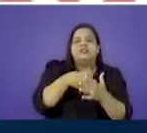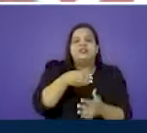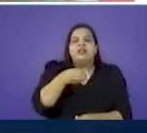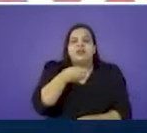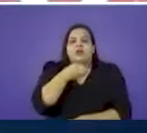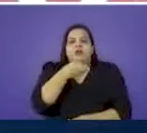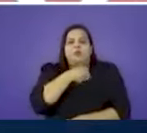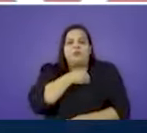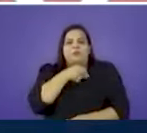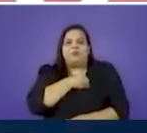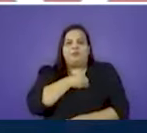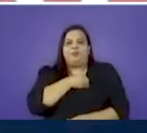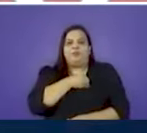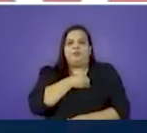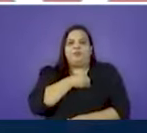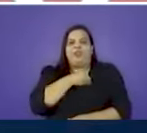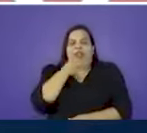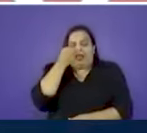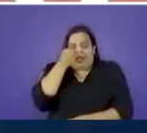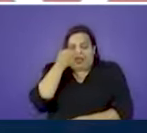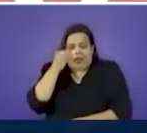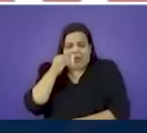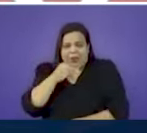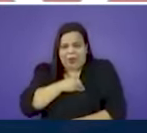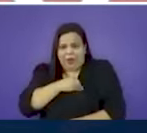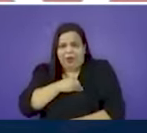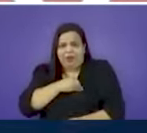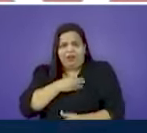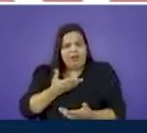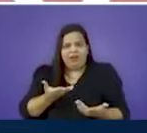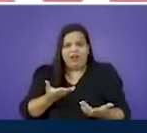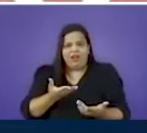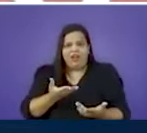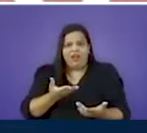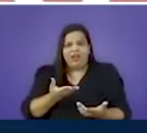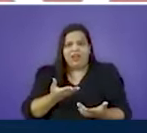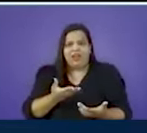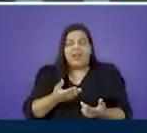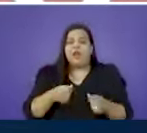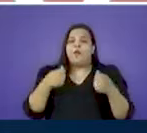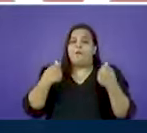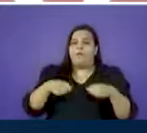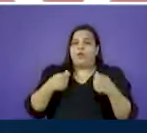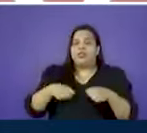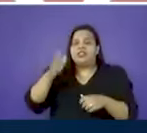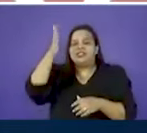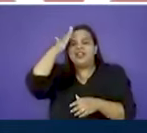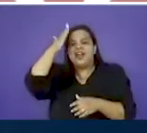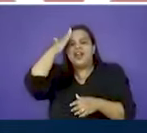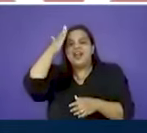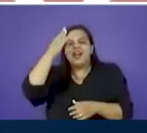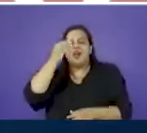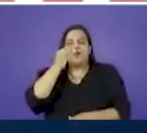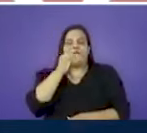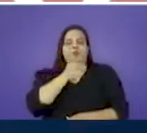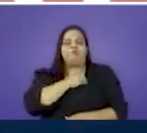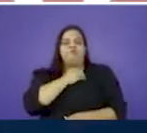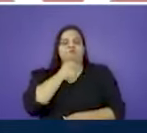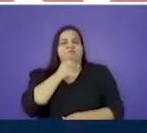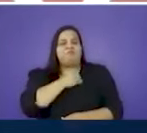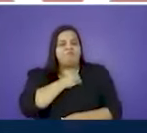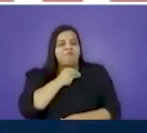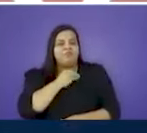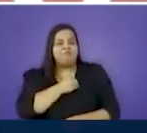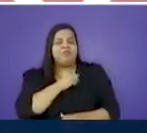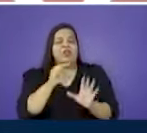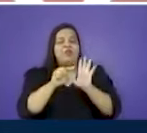não negando o pecado. A gente enfrenta o pecado reconhecendo o pecado. É isso que ele diz nos versos 8